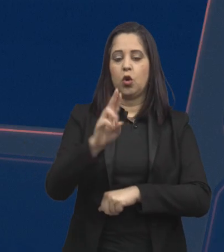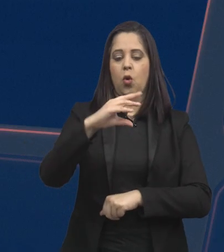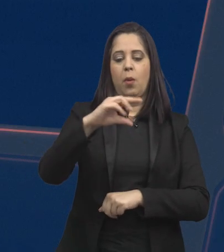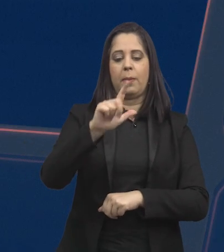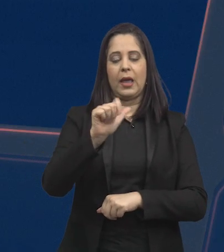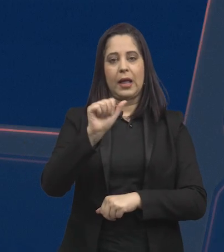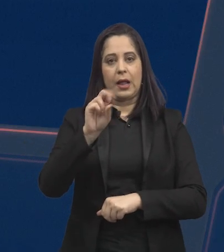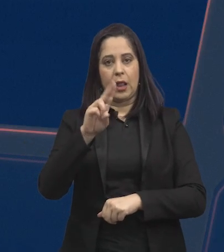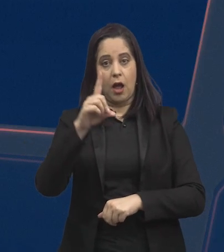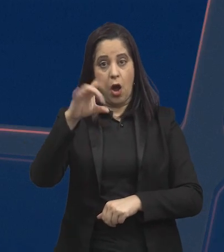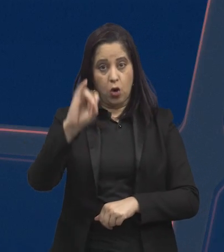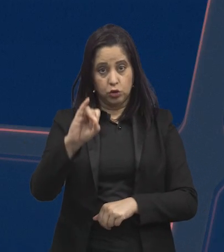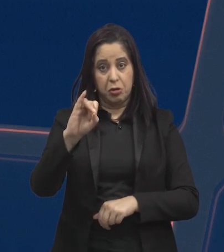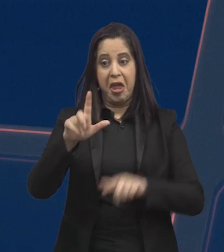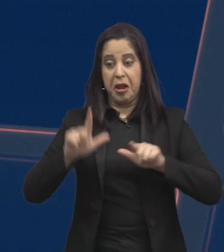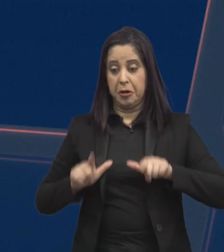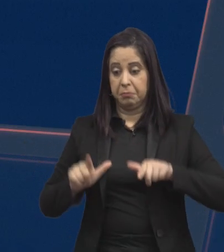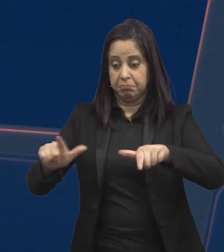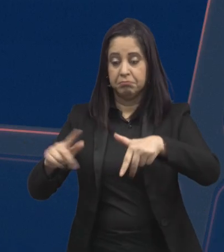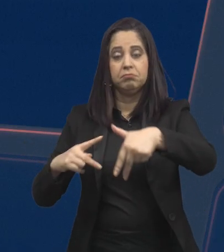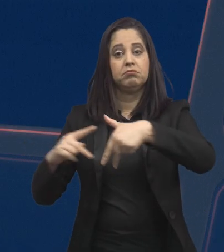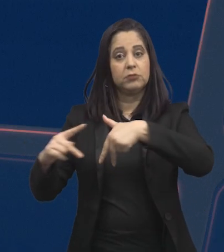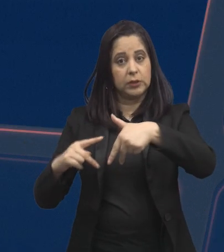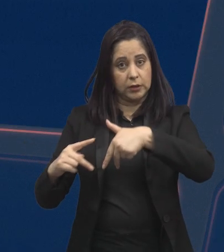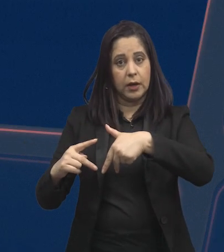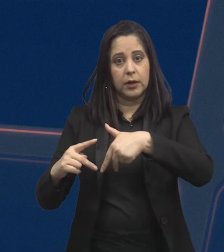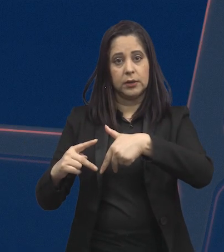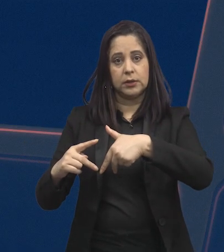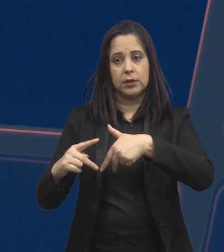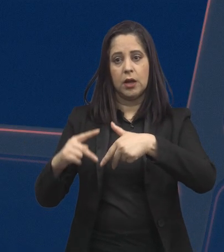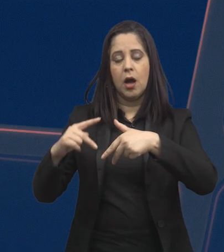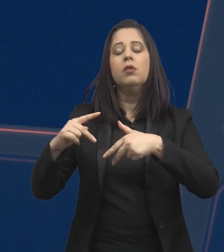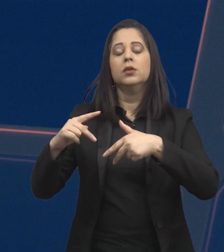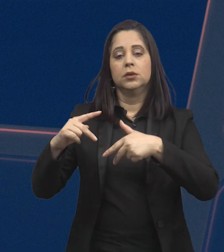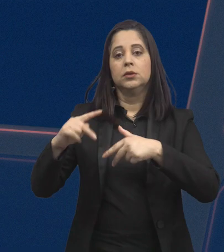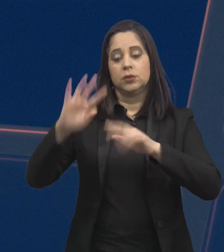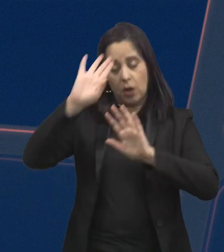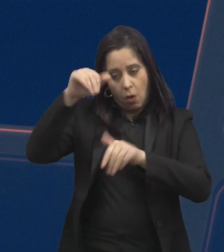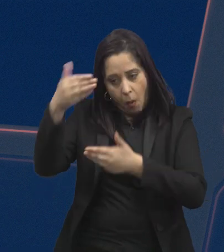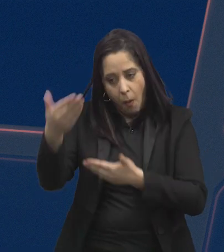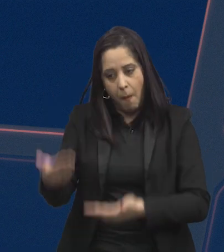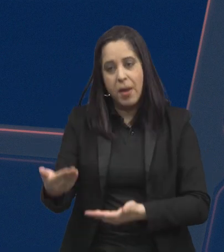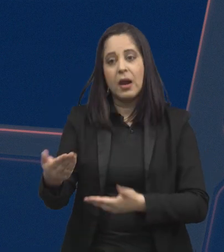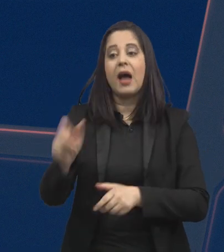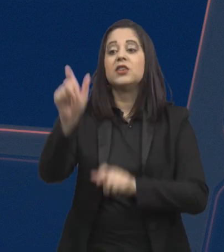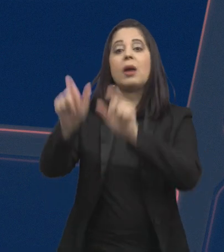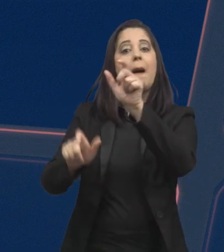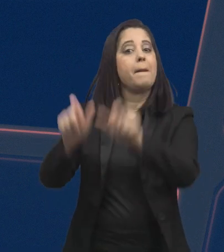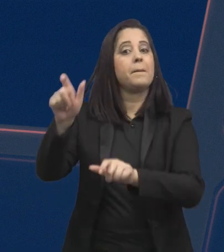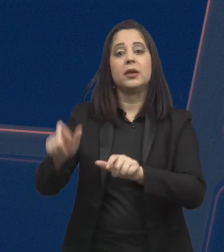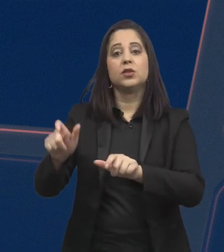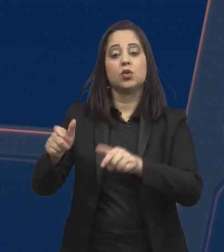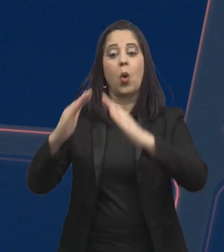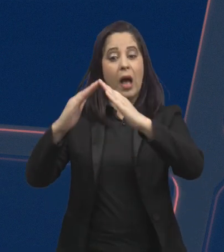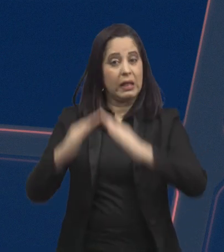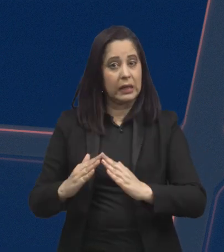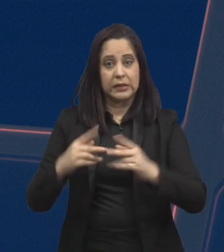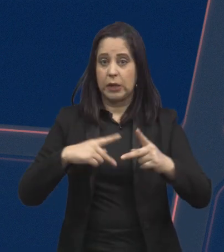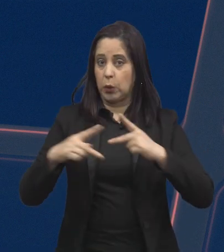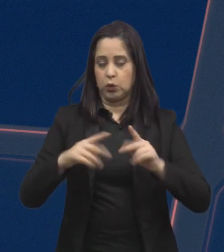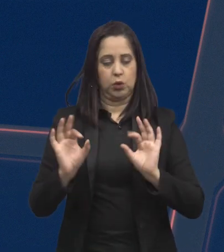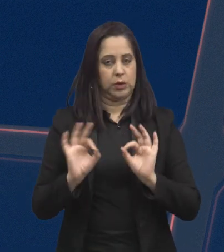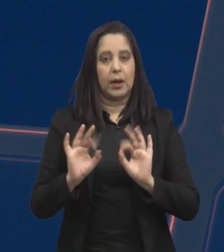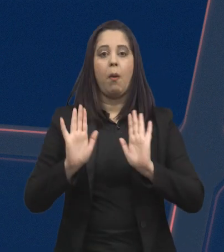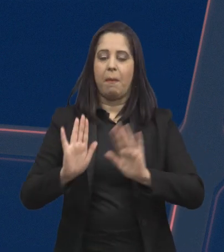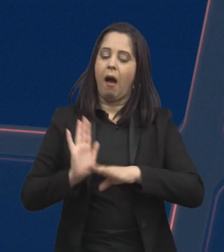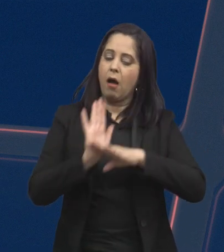e região, Cláudio Batista Júnior, recebeu o título de cidadão joseense, honraria destinada a pessoas que não nasceram em São